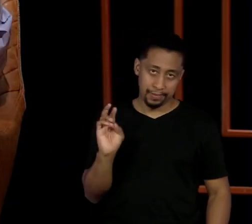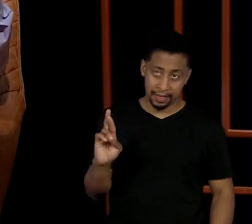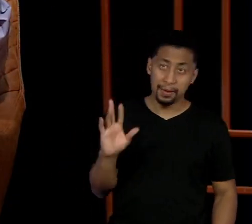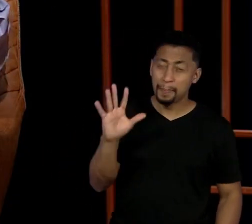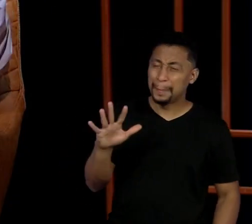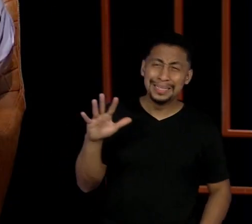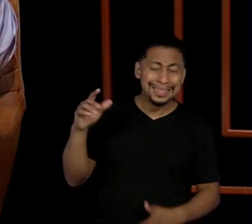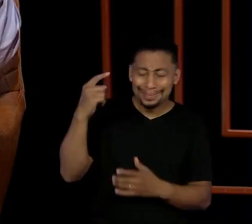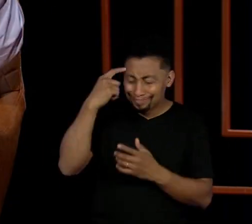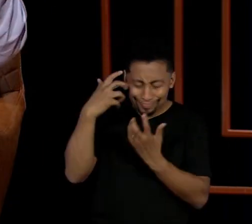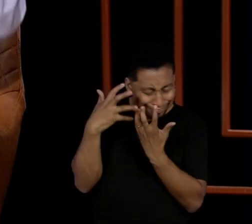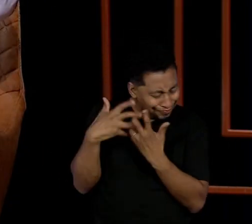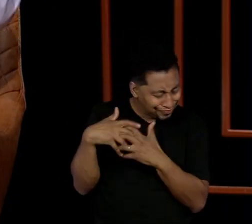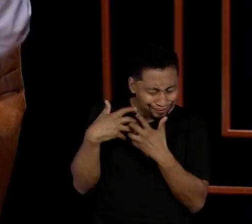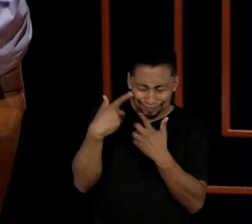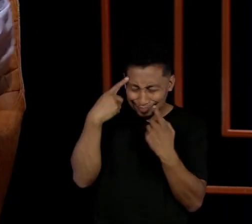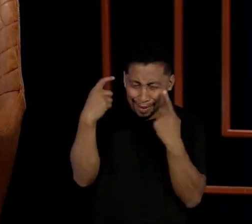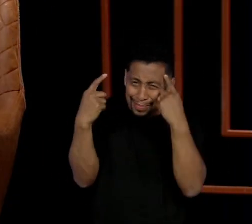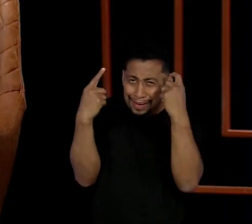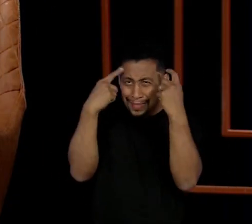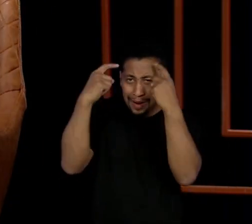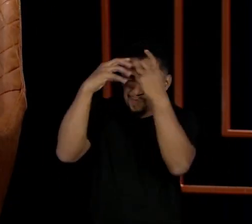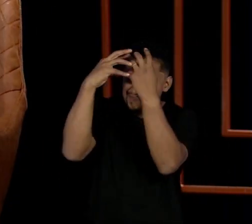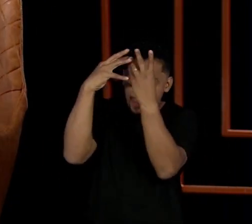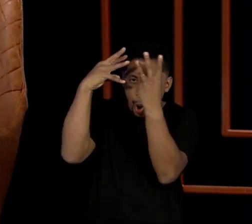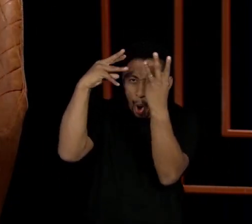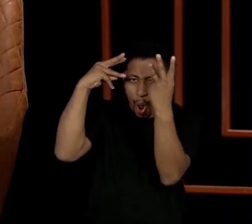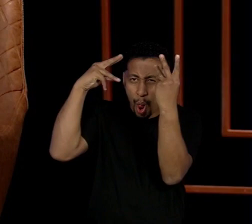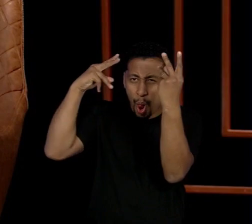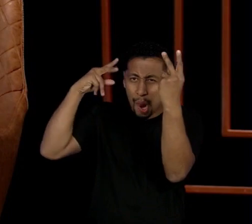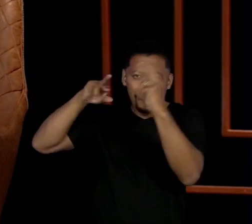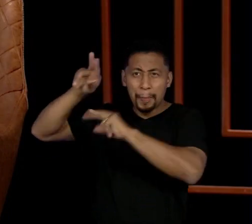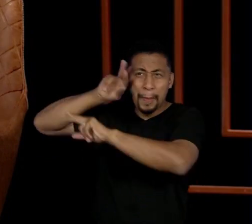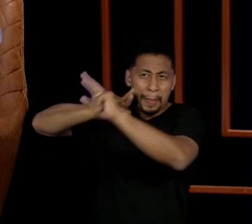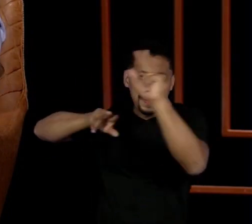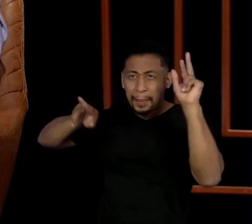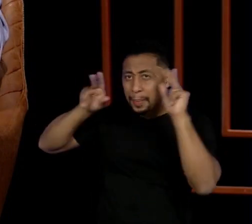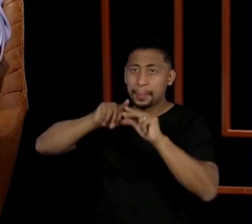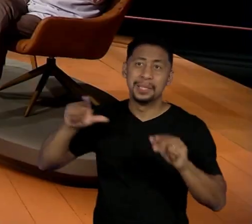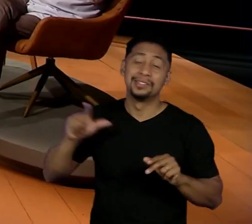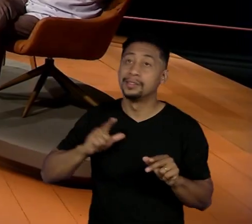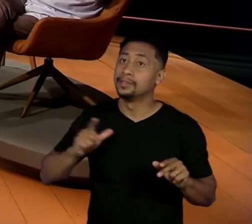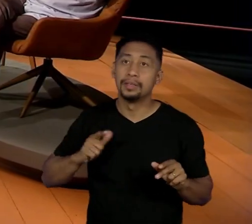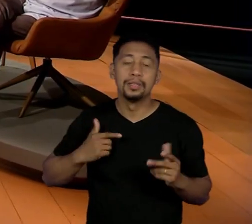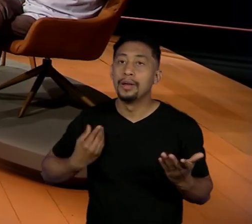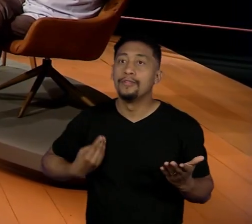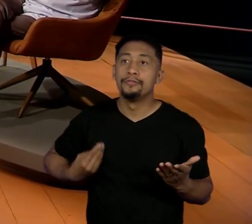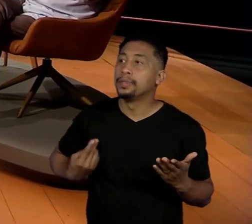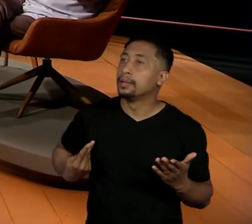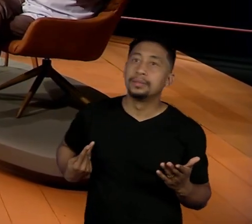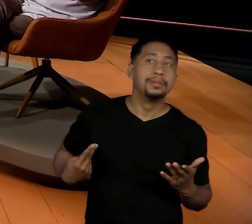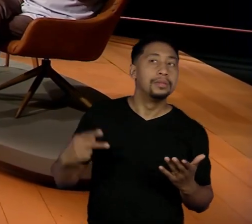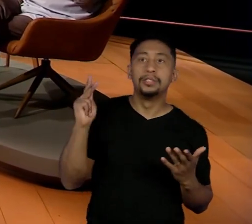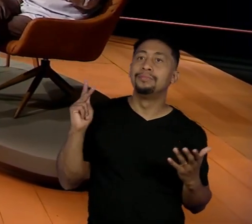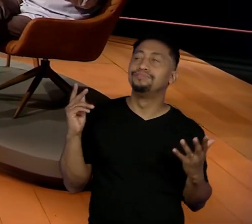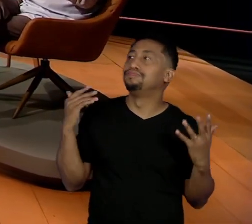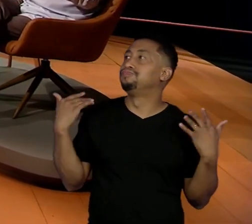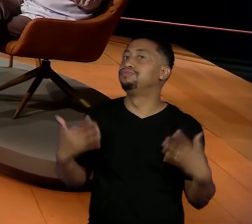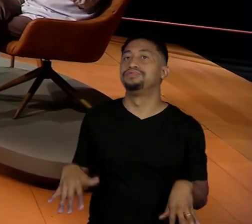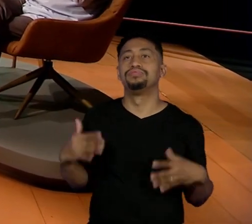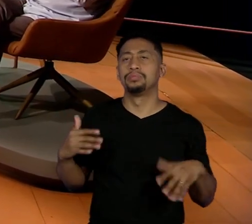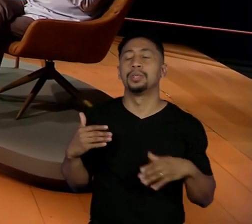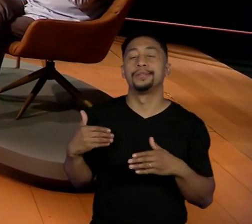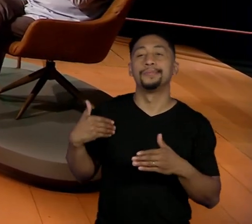gigantesco, né? É um cara com uma história de vida impressionante, assim. esse final, a